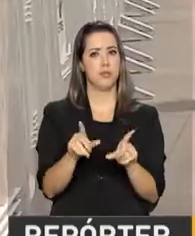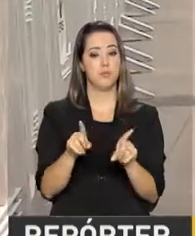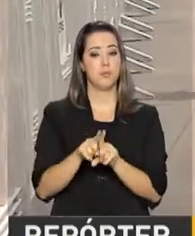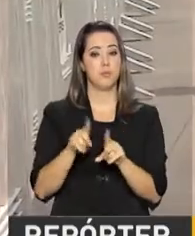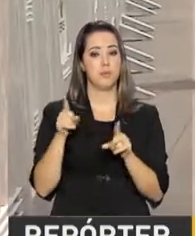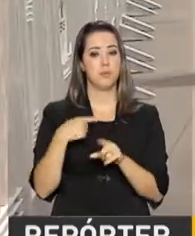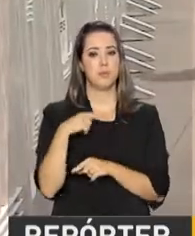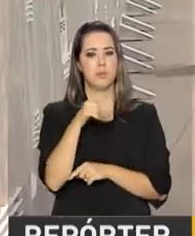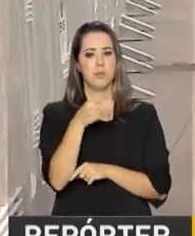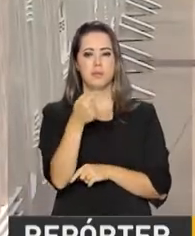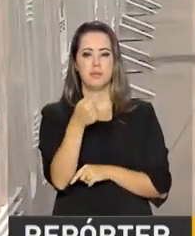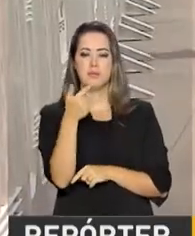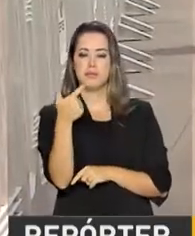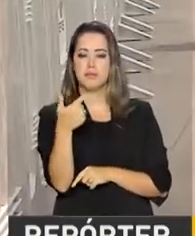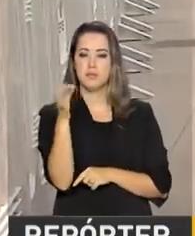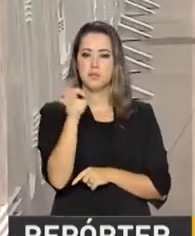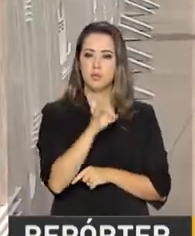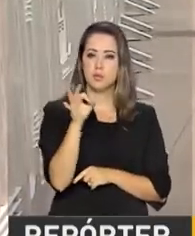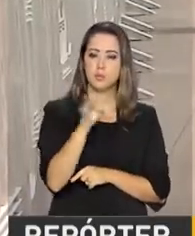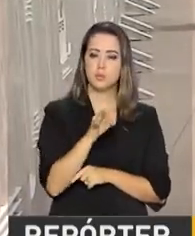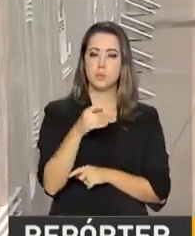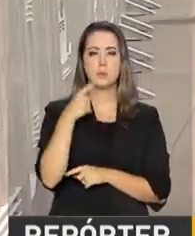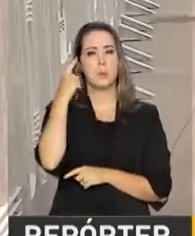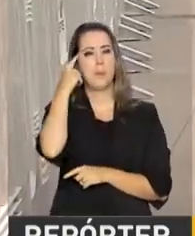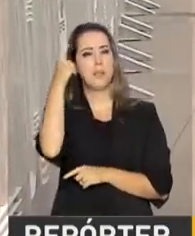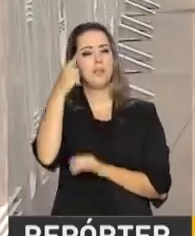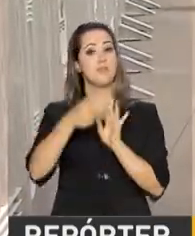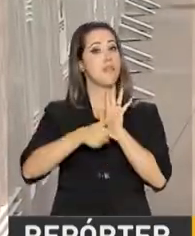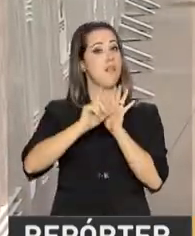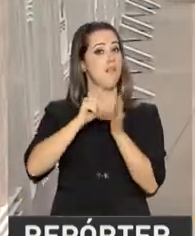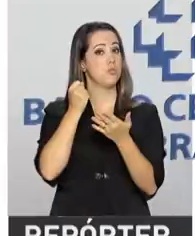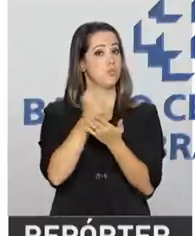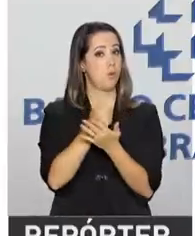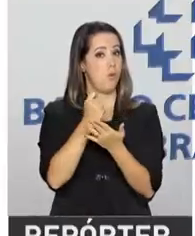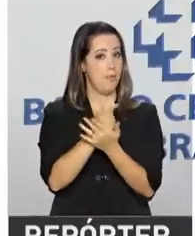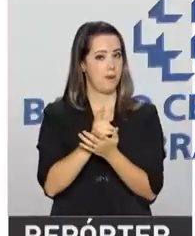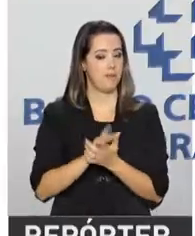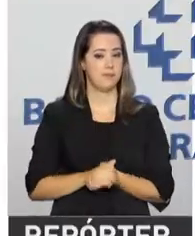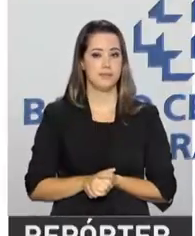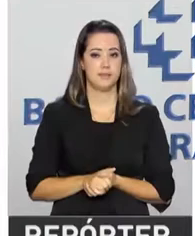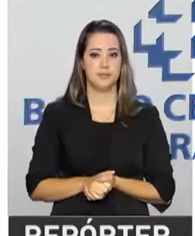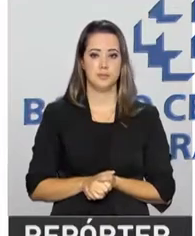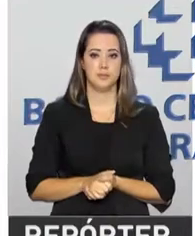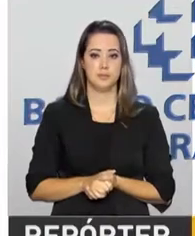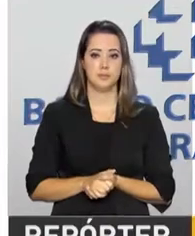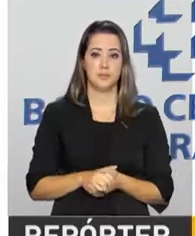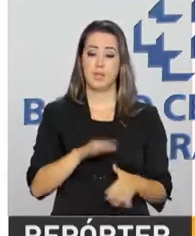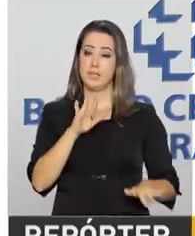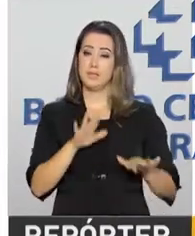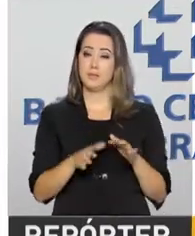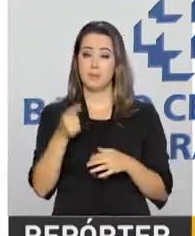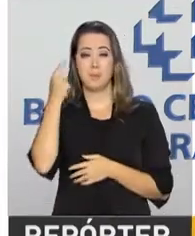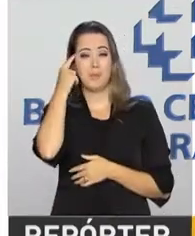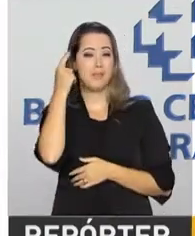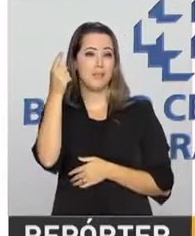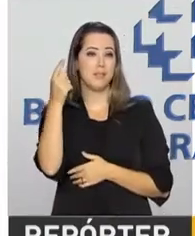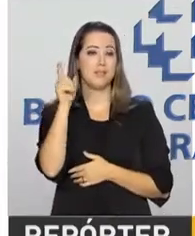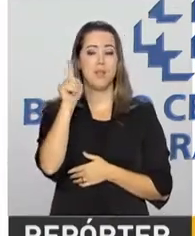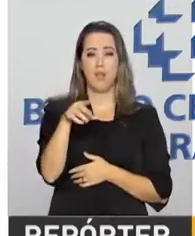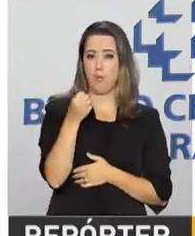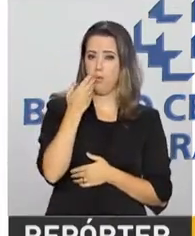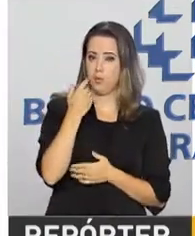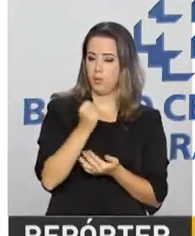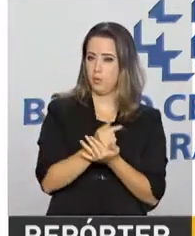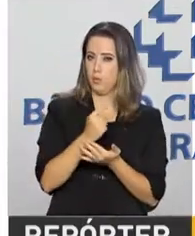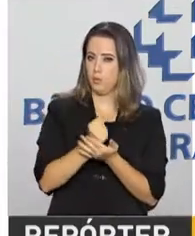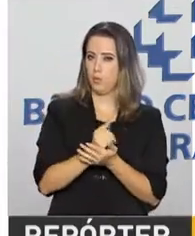uma compra mostrando a intenção de equilibrar o orçamento será que realmente é uma boa compra será que eu preciso mais na hora